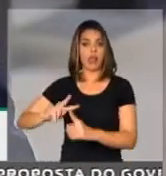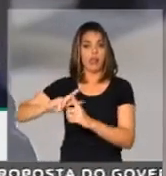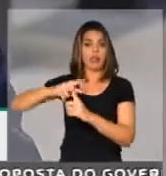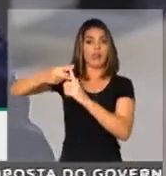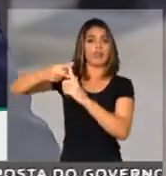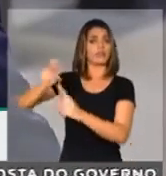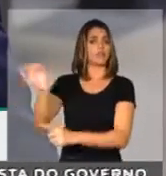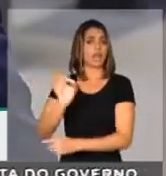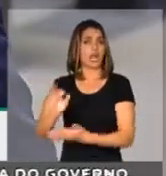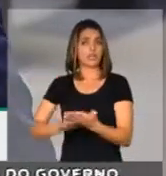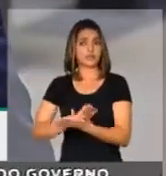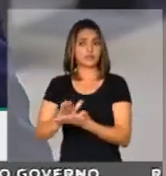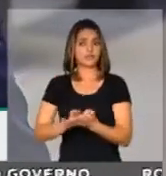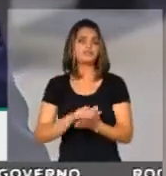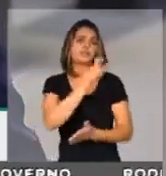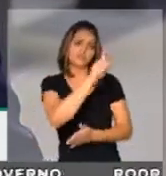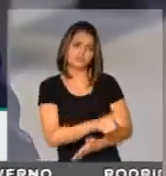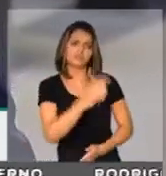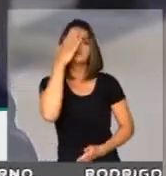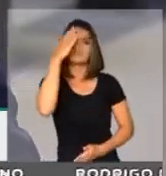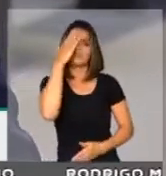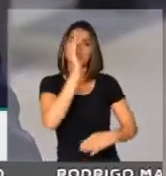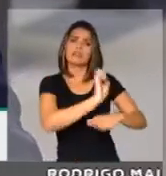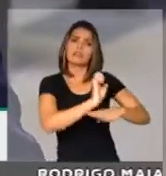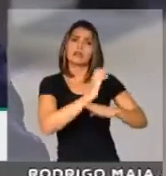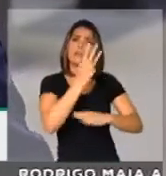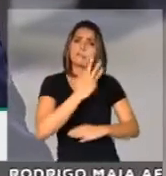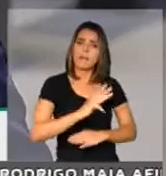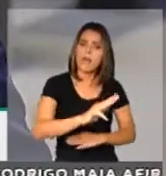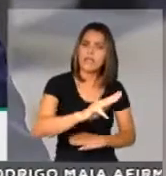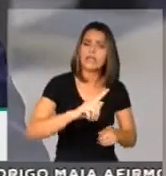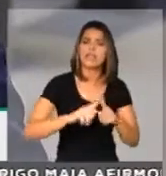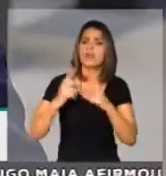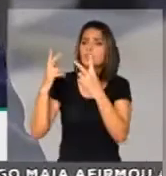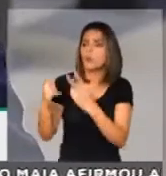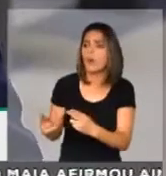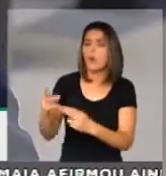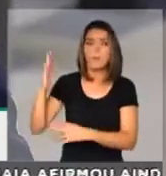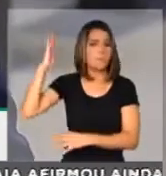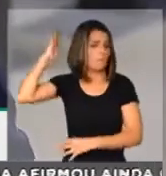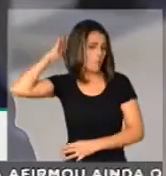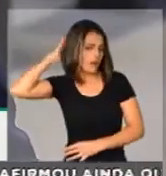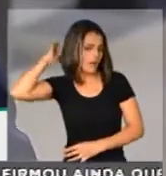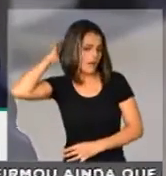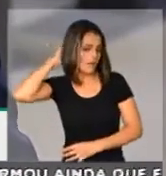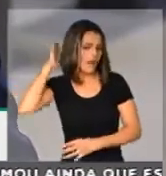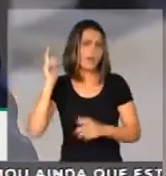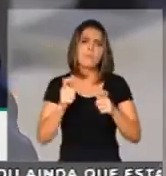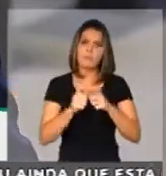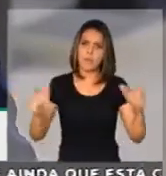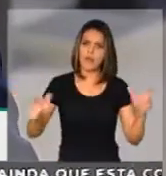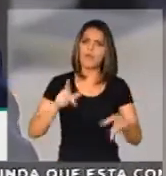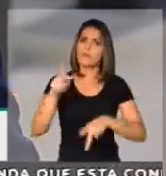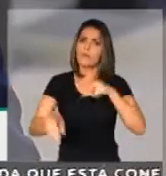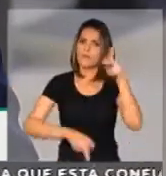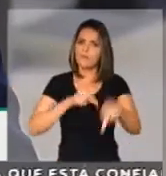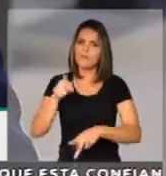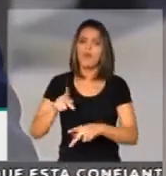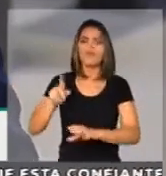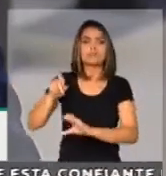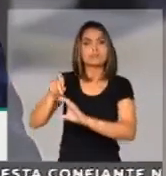do Pará, que tem realmente grande parte da população dependendo dos benefícios e tendo renda